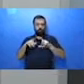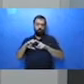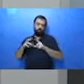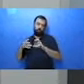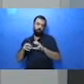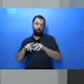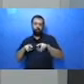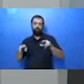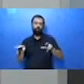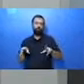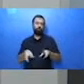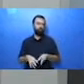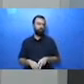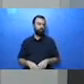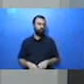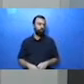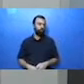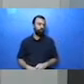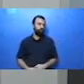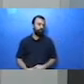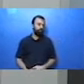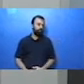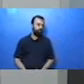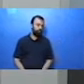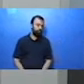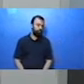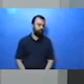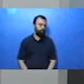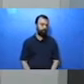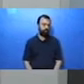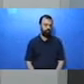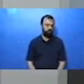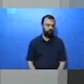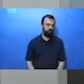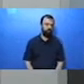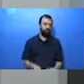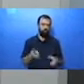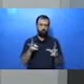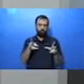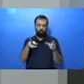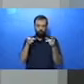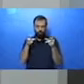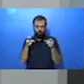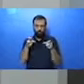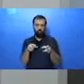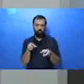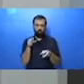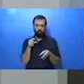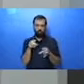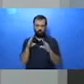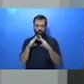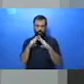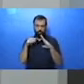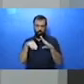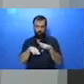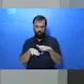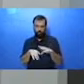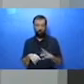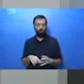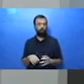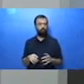partir dessas formas geométricas que nós vamos apresentar, nós vamos perceber que dentro de casa nós temos várias